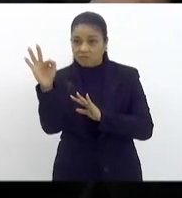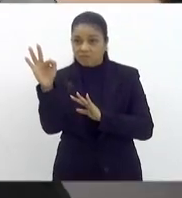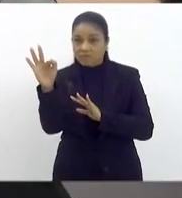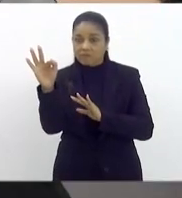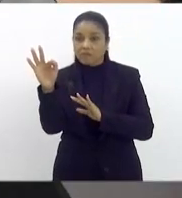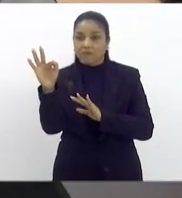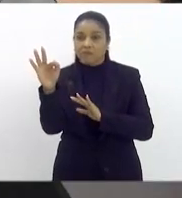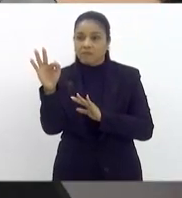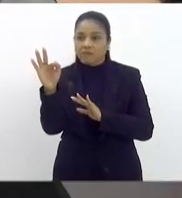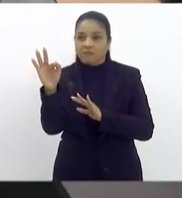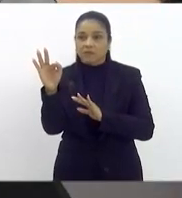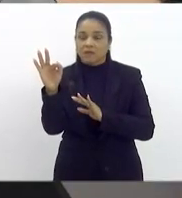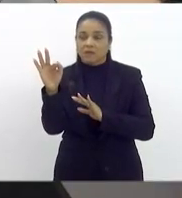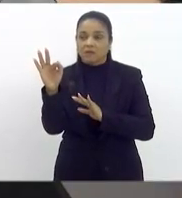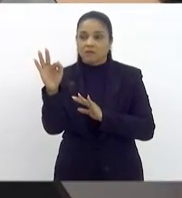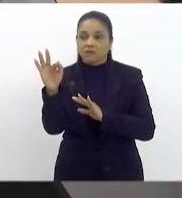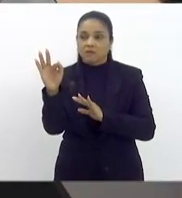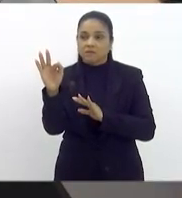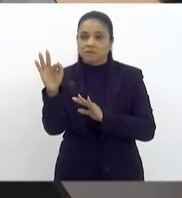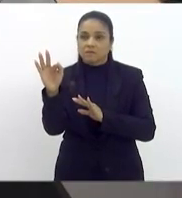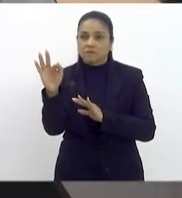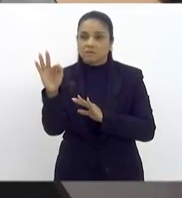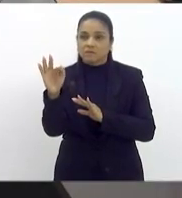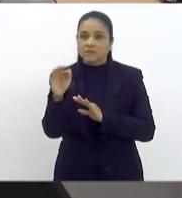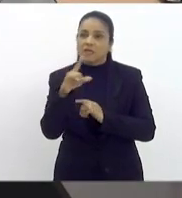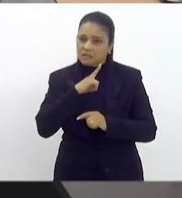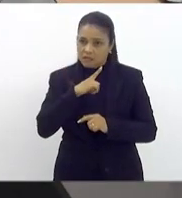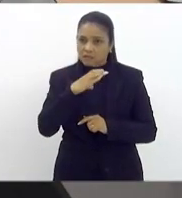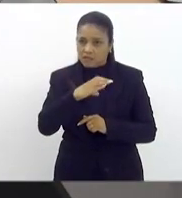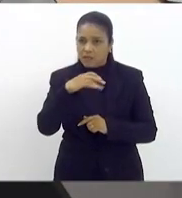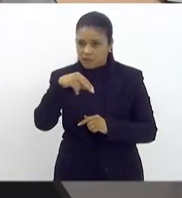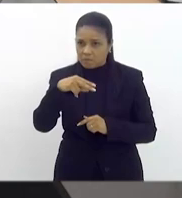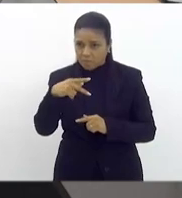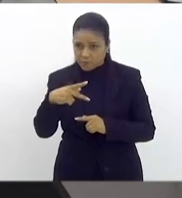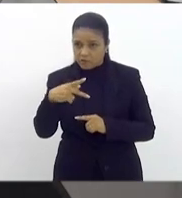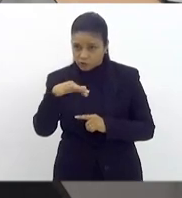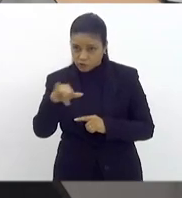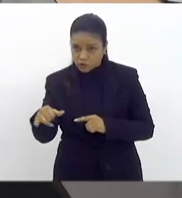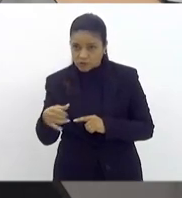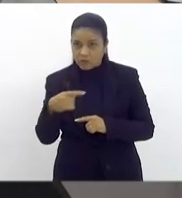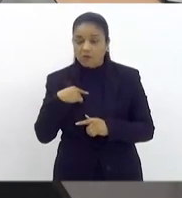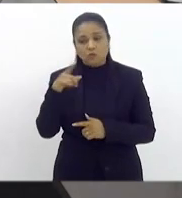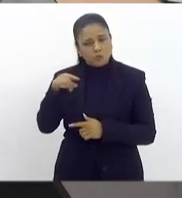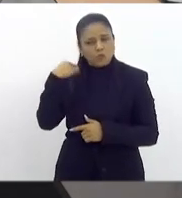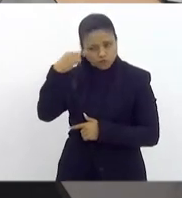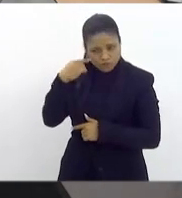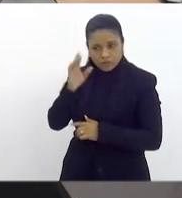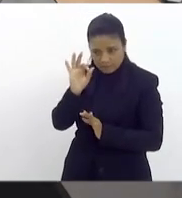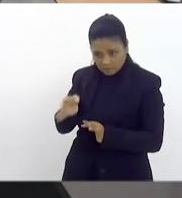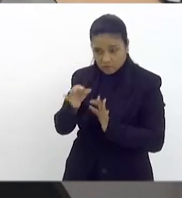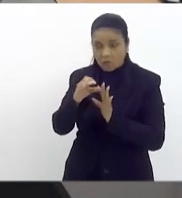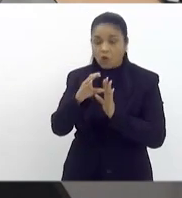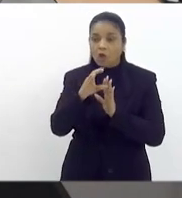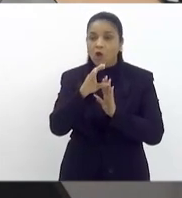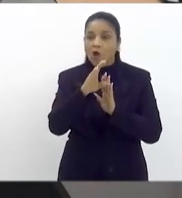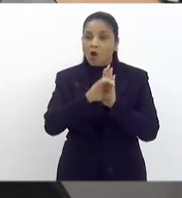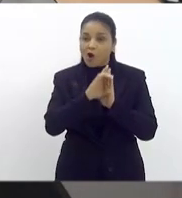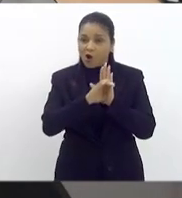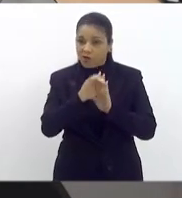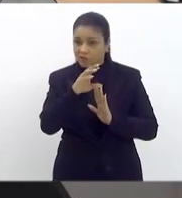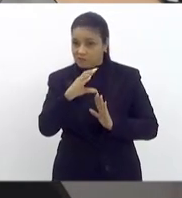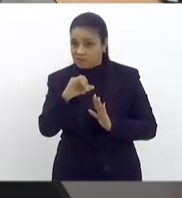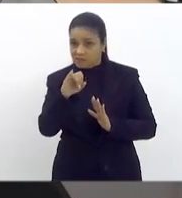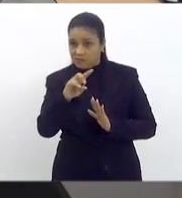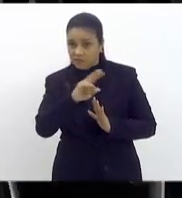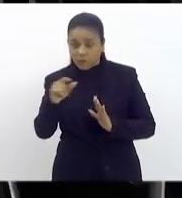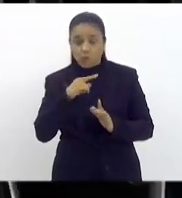empresa, ele é associação? Não é uma... É RCPJ? Doutor, Vossa Excelência é advogado. O Código Civil estabelece dois tipos de pessoas jurídicas, com